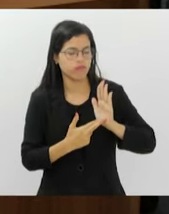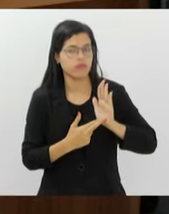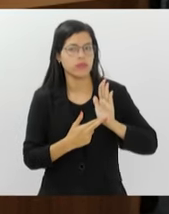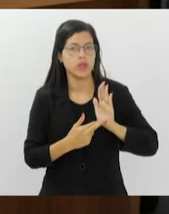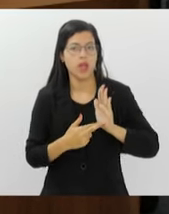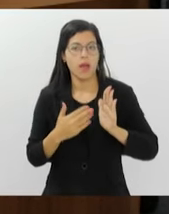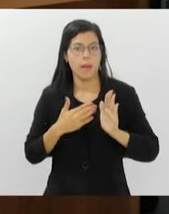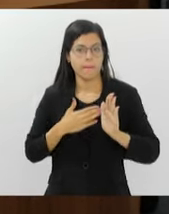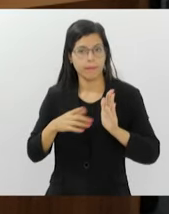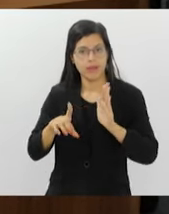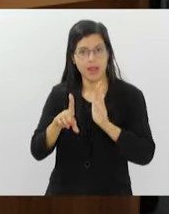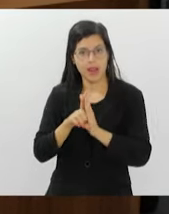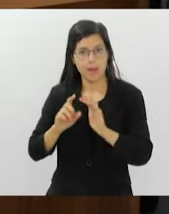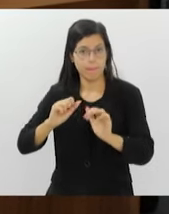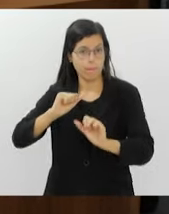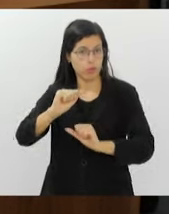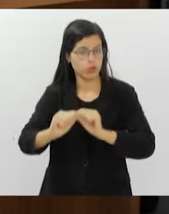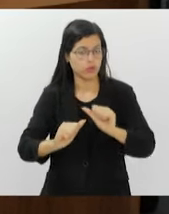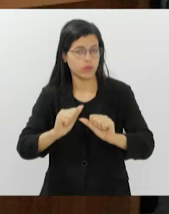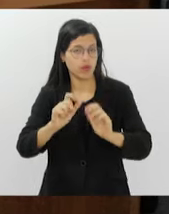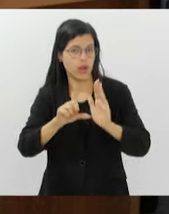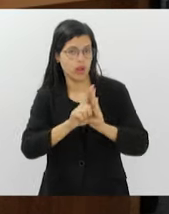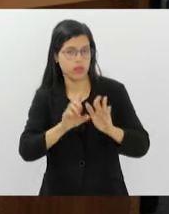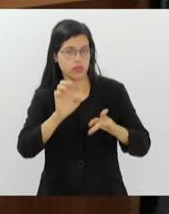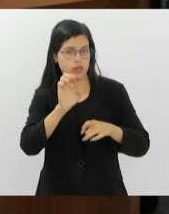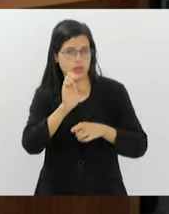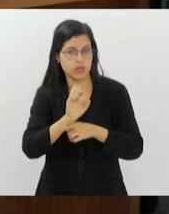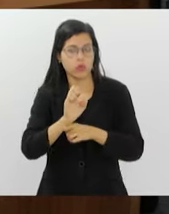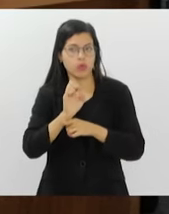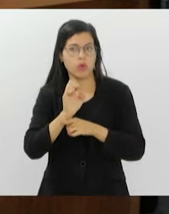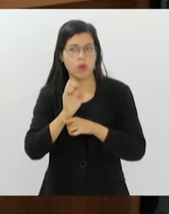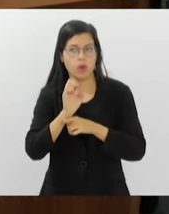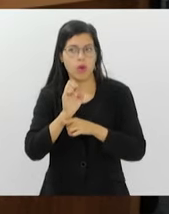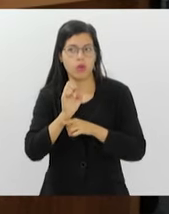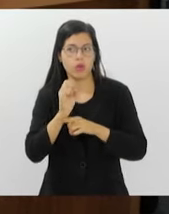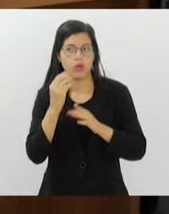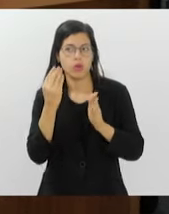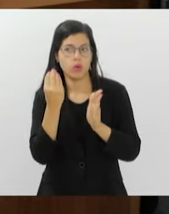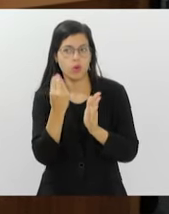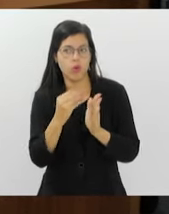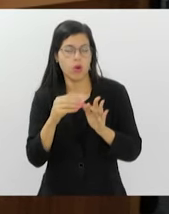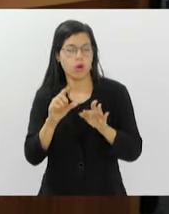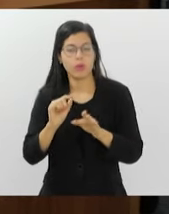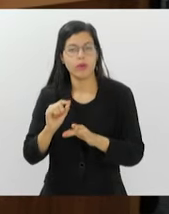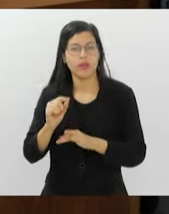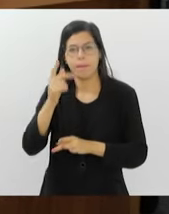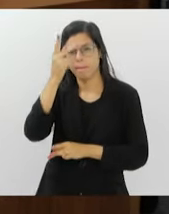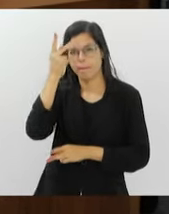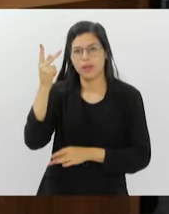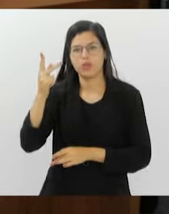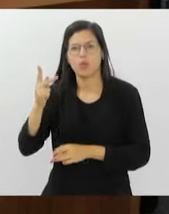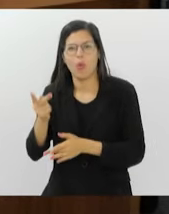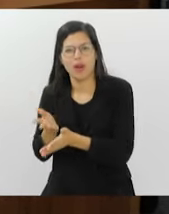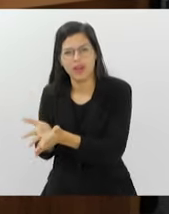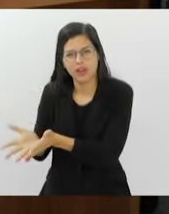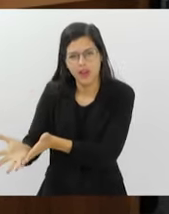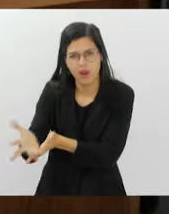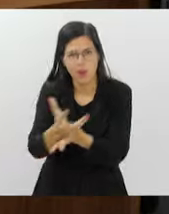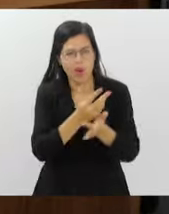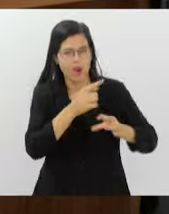minha lei modifica lei estadual e acrescento as cooperativas de catadores e catadoras de materiais